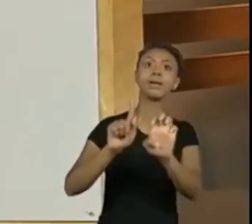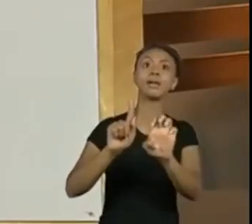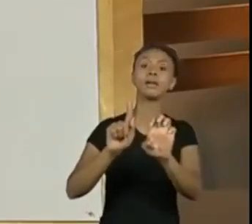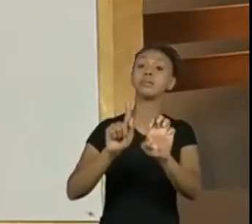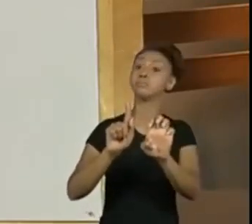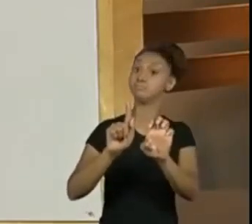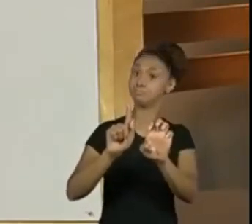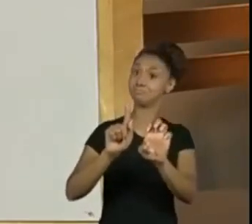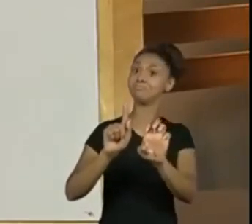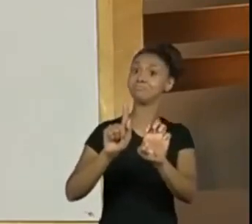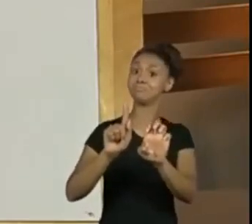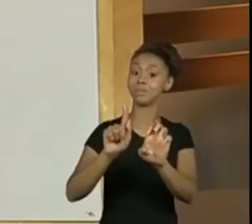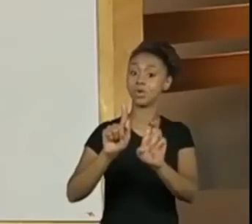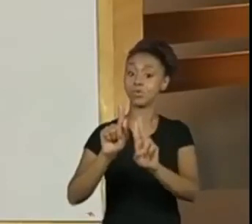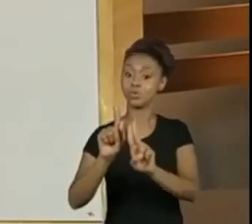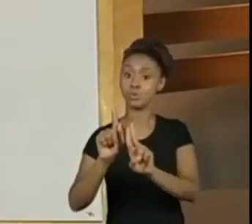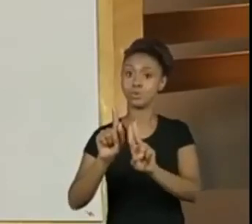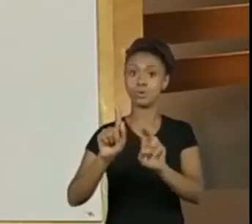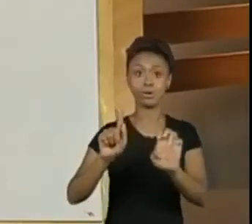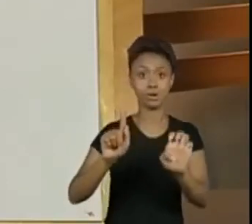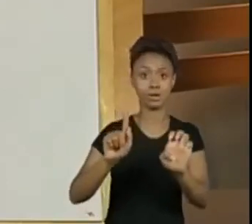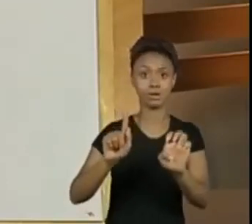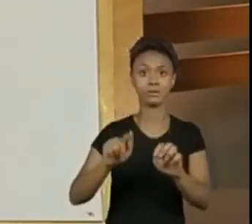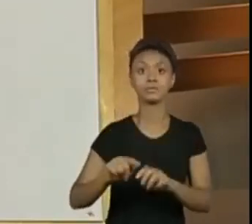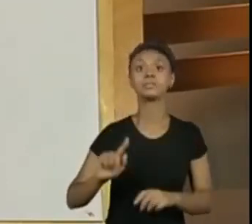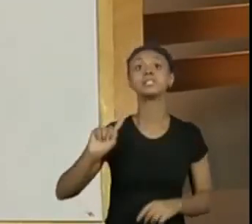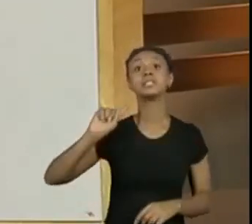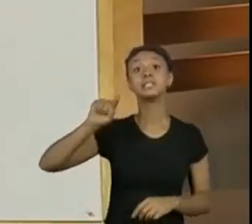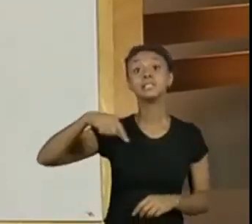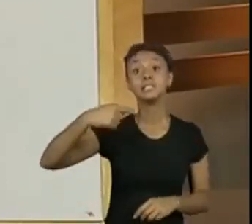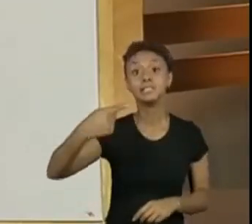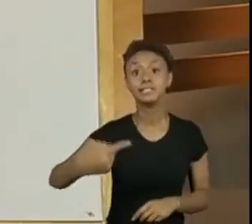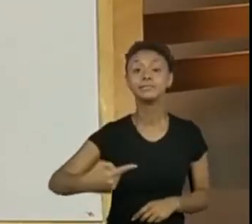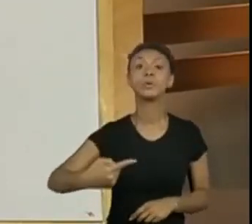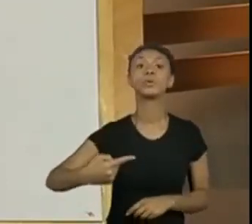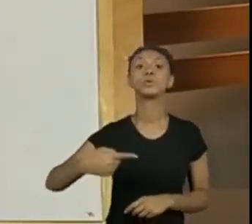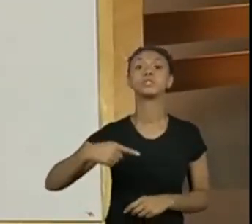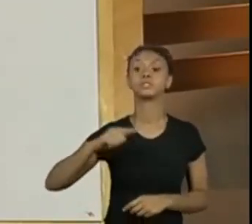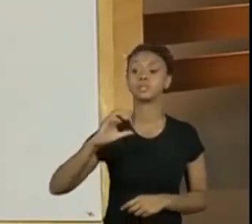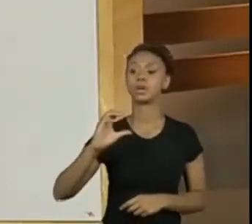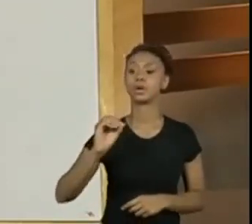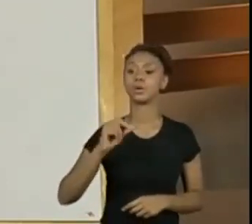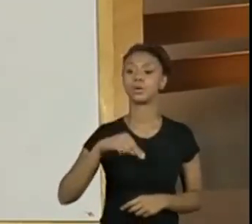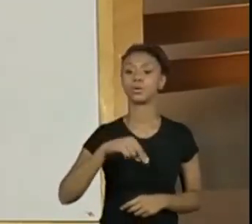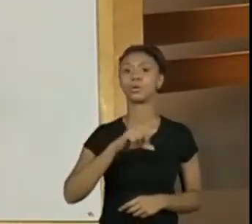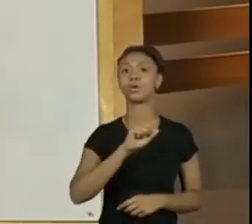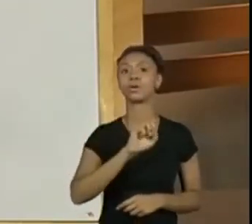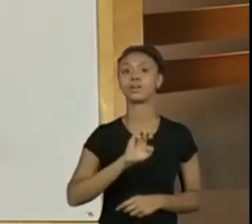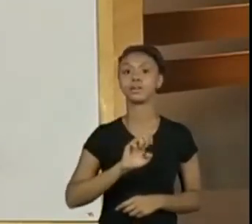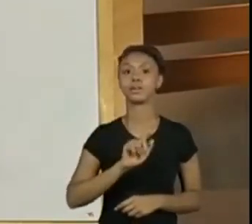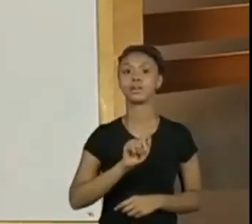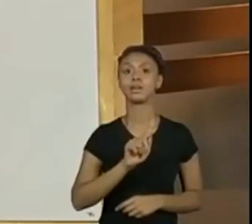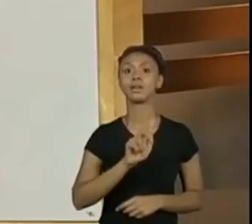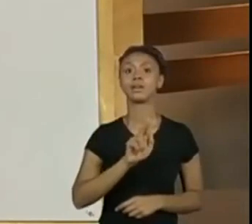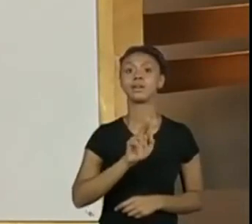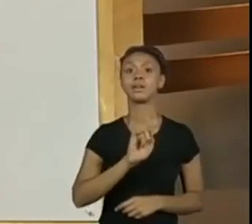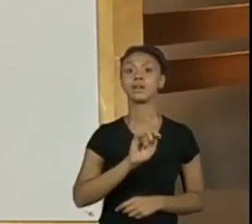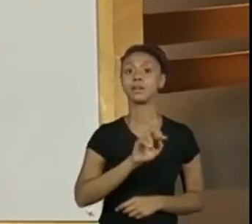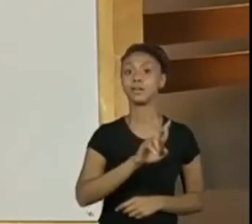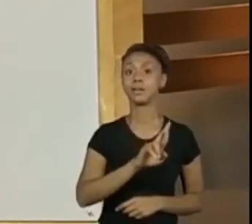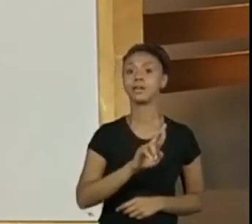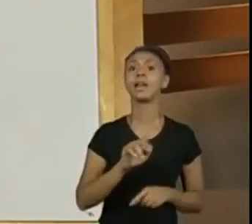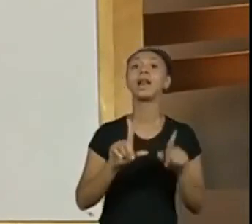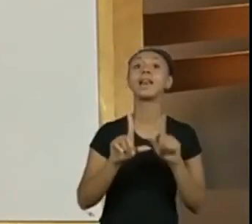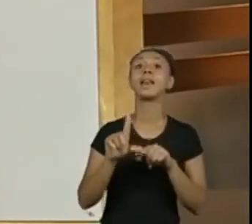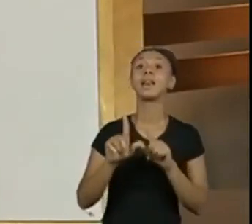E. Isso. E depois aqui em conseguir, quais são as letras que vêm depois do G?